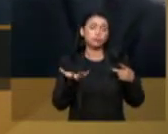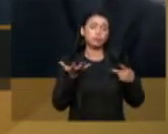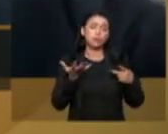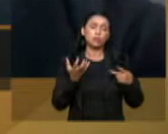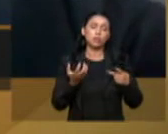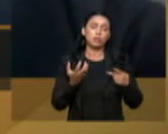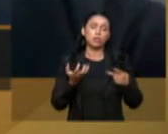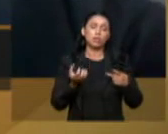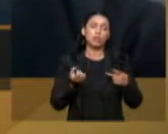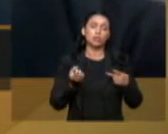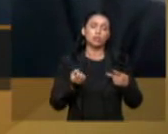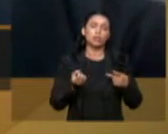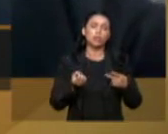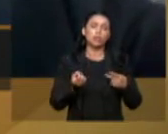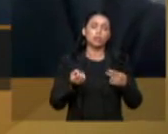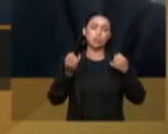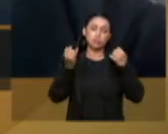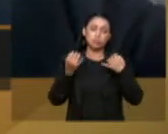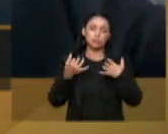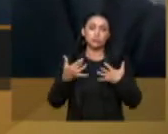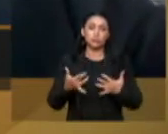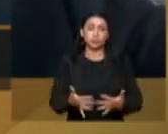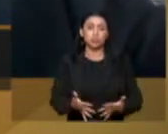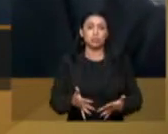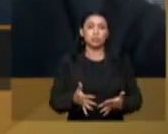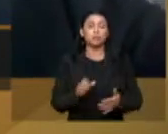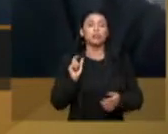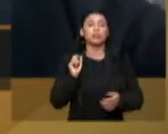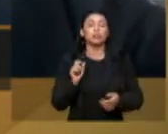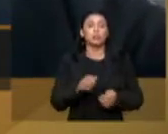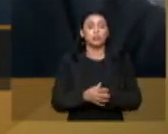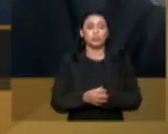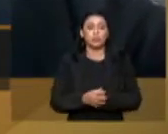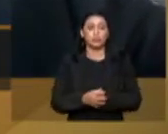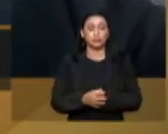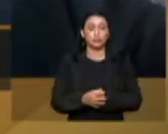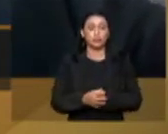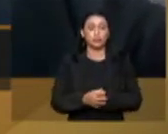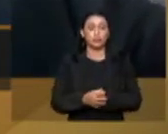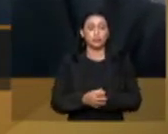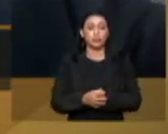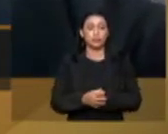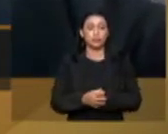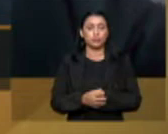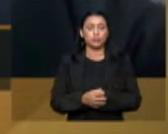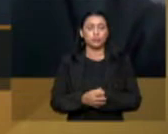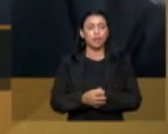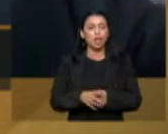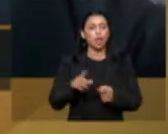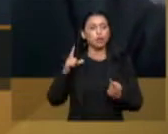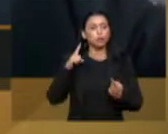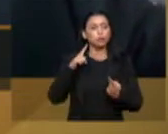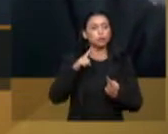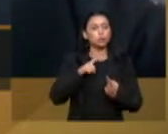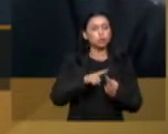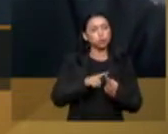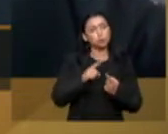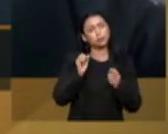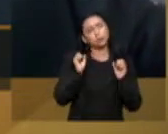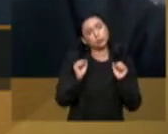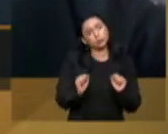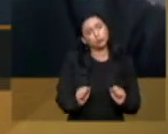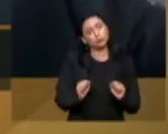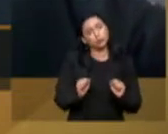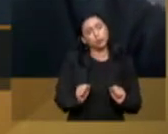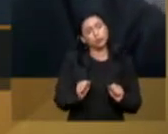de compartilhar com vossas excelências é o modo como devem ou podem